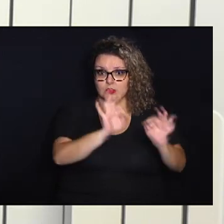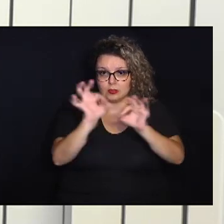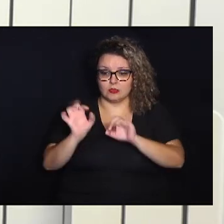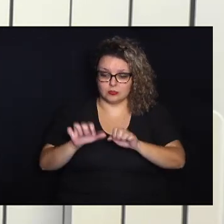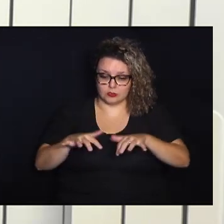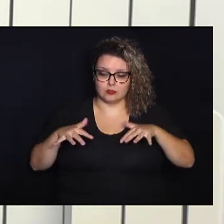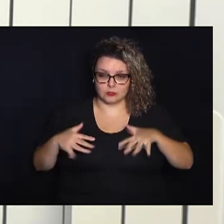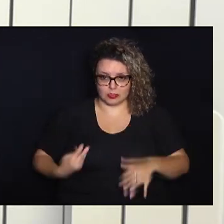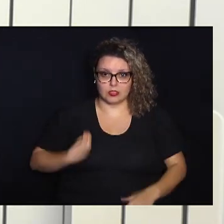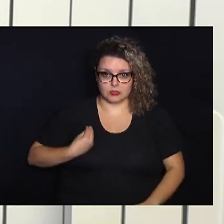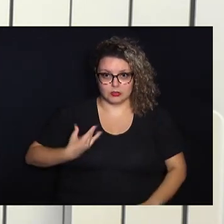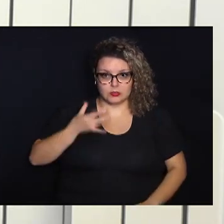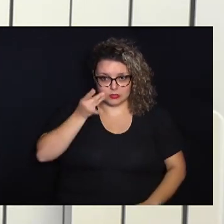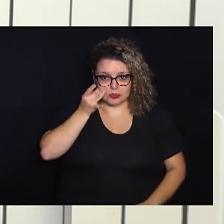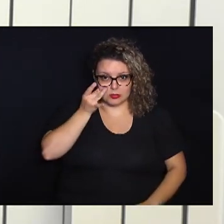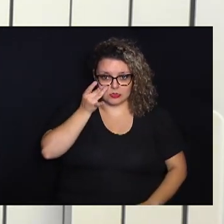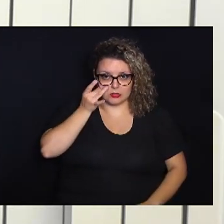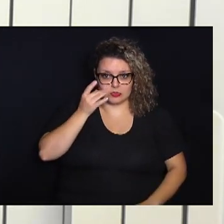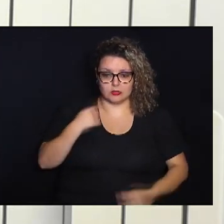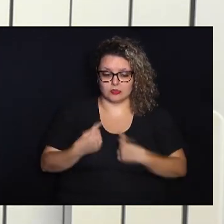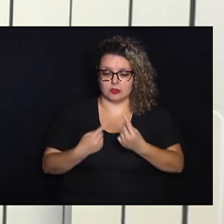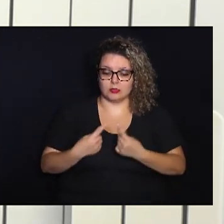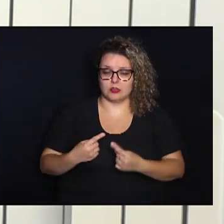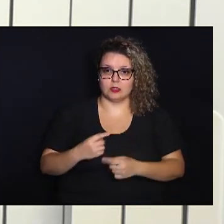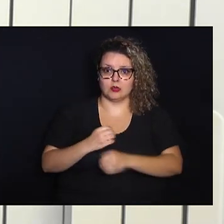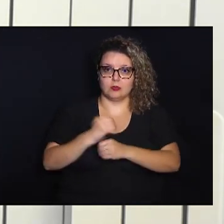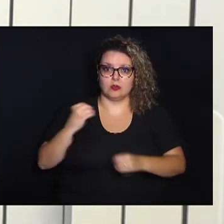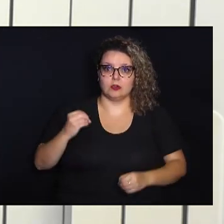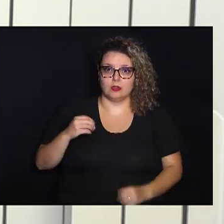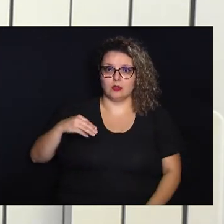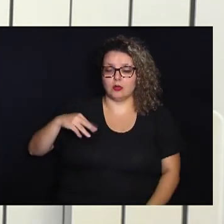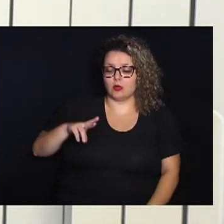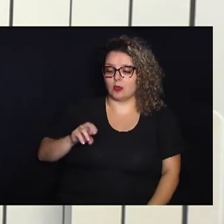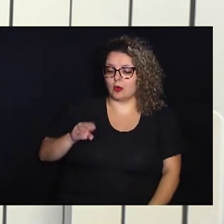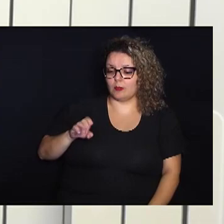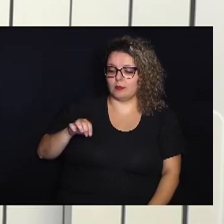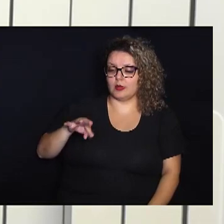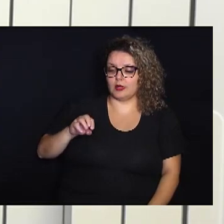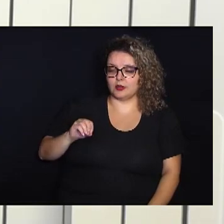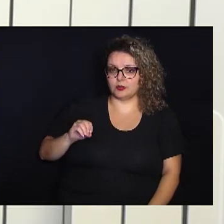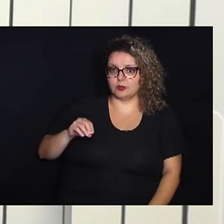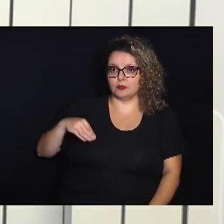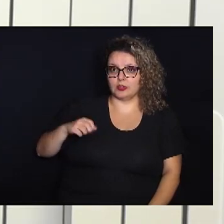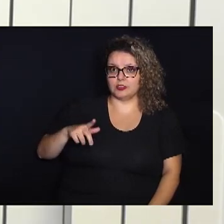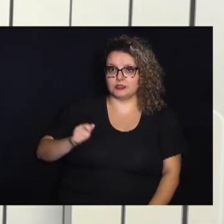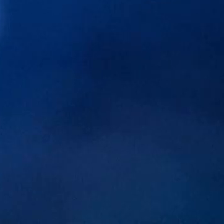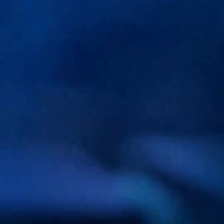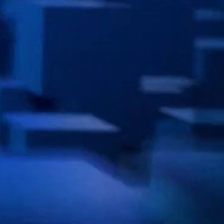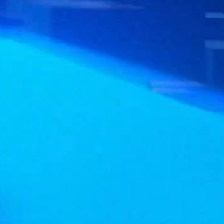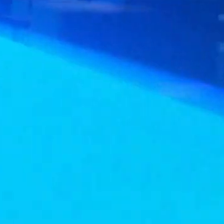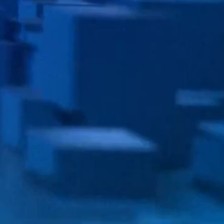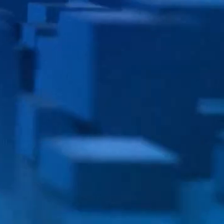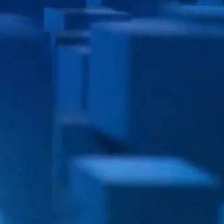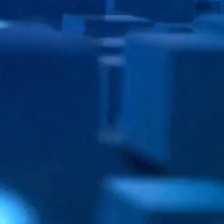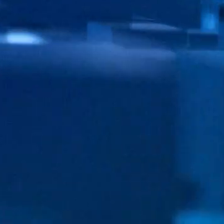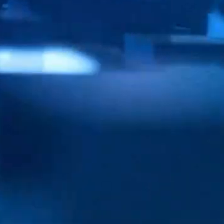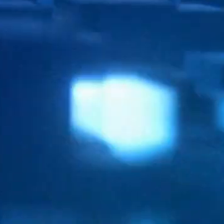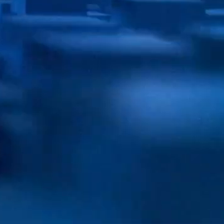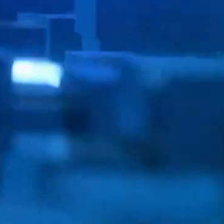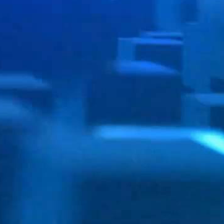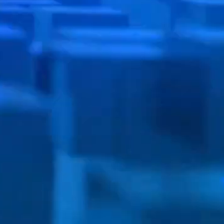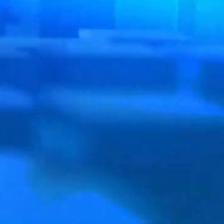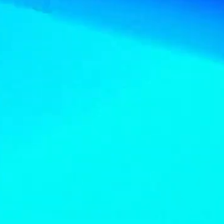plenário. Entrada pela Avenida Engenheiro Roberto Mange, número 66, no bairro Ponte Preta.